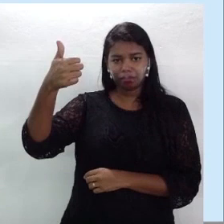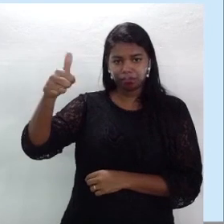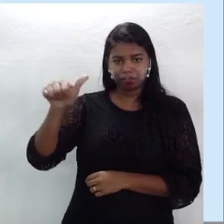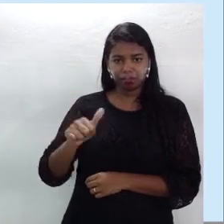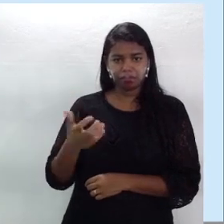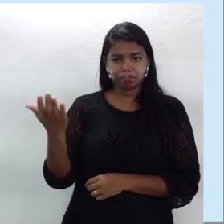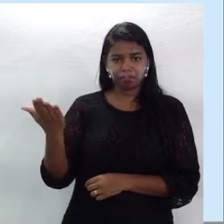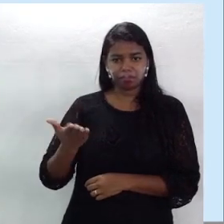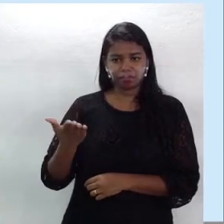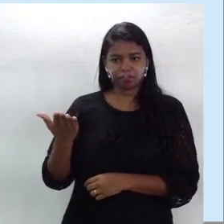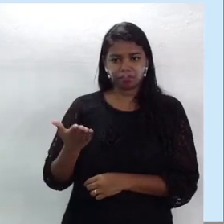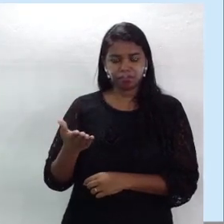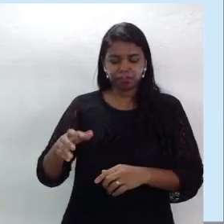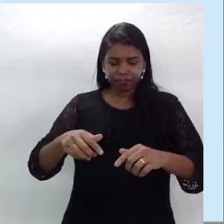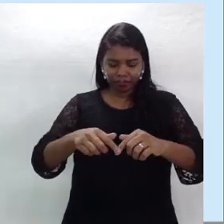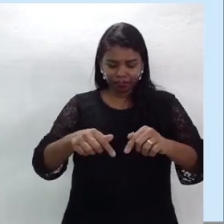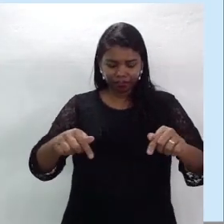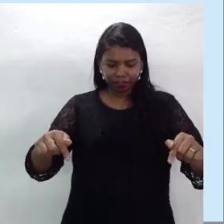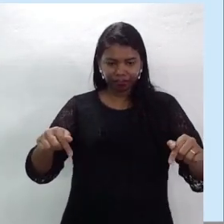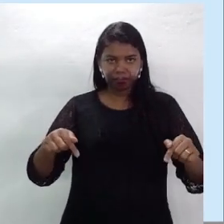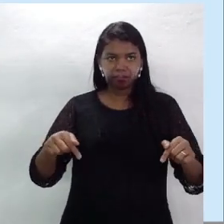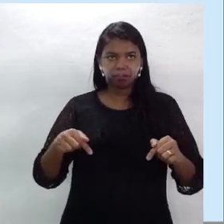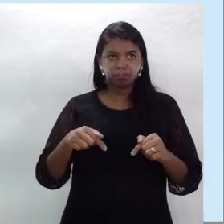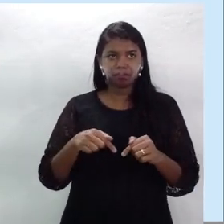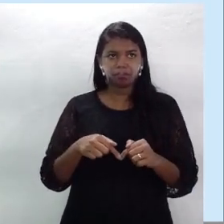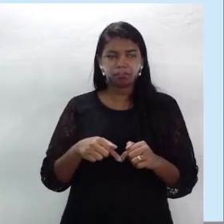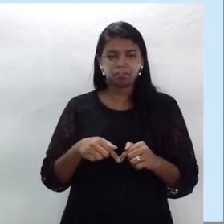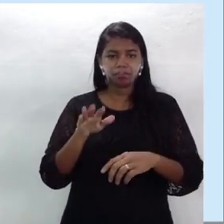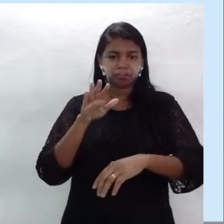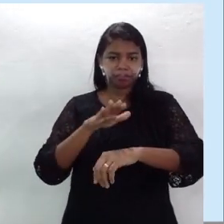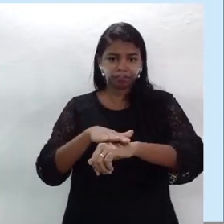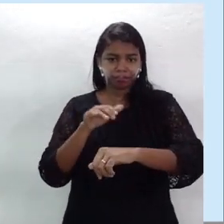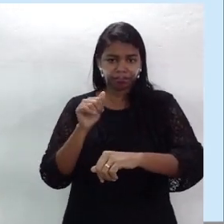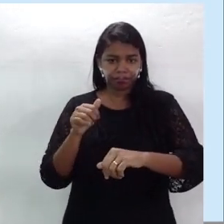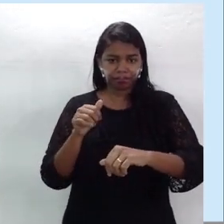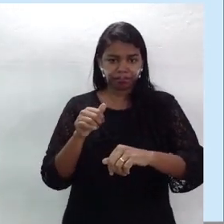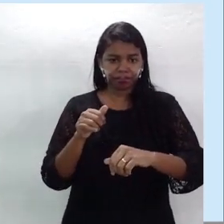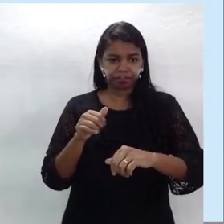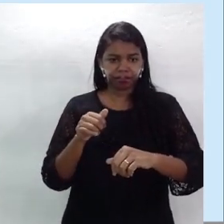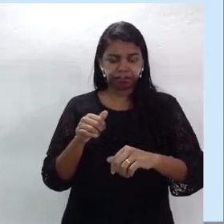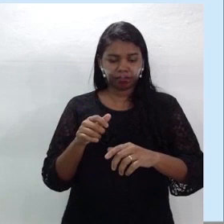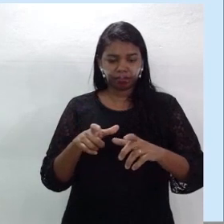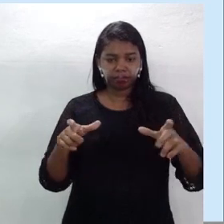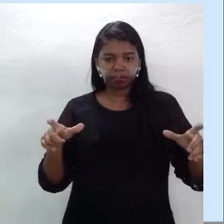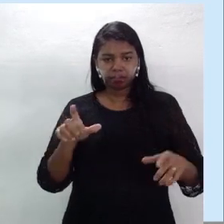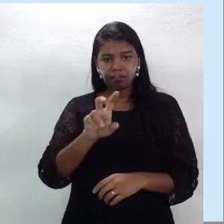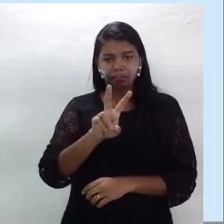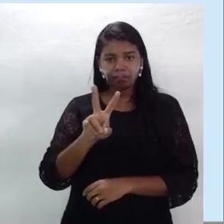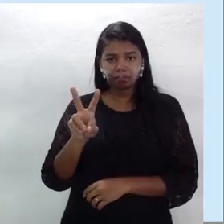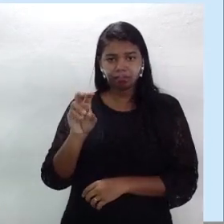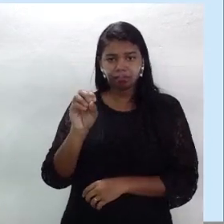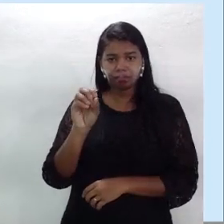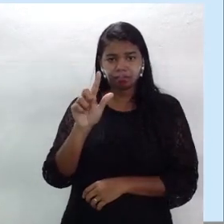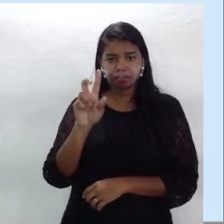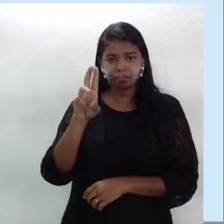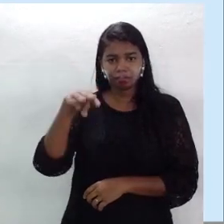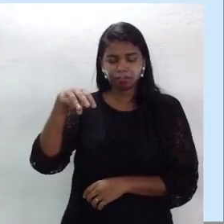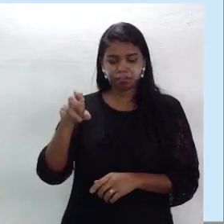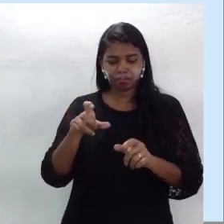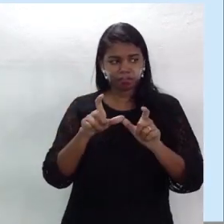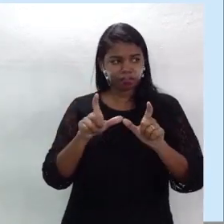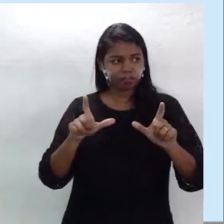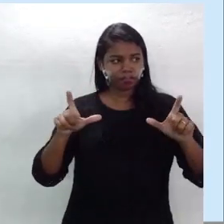essa questão de espaço, é o que a gente chama de volume. O volume de algum objeto. É